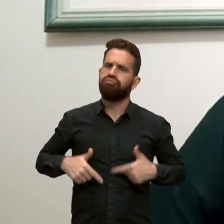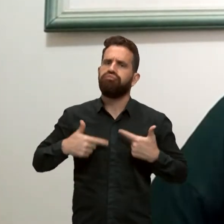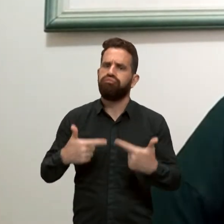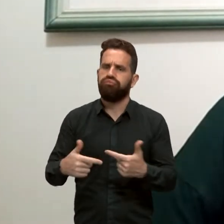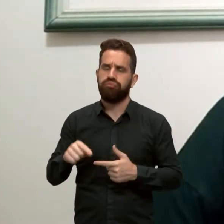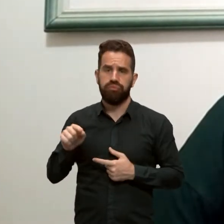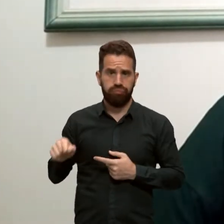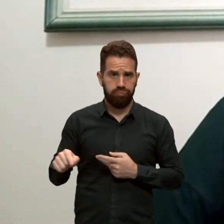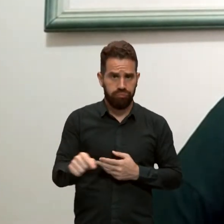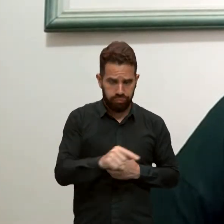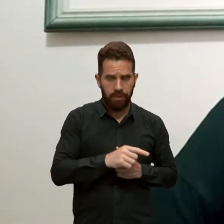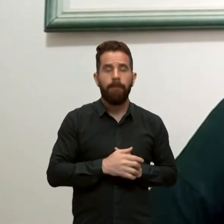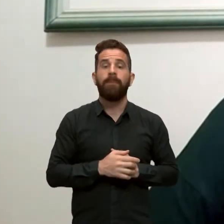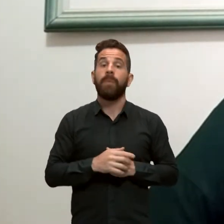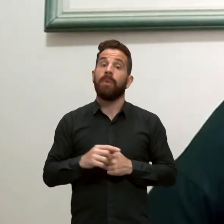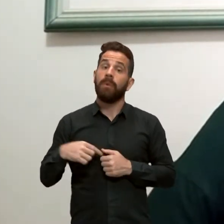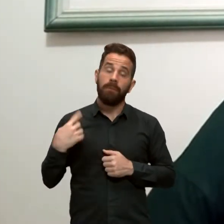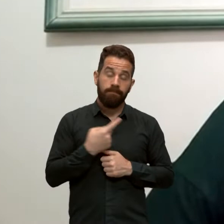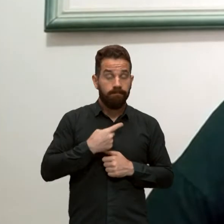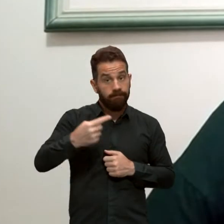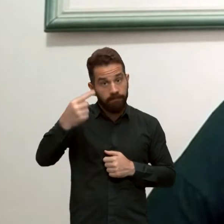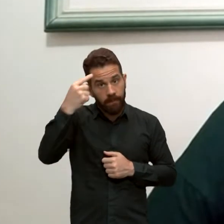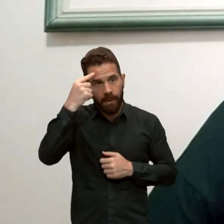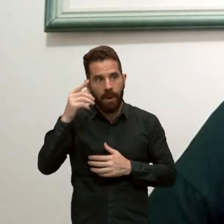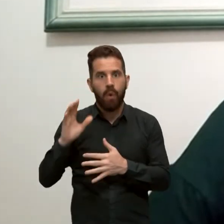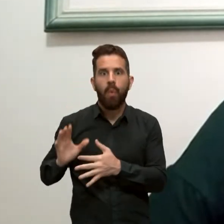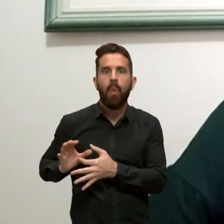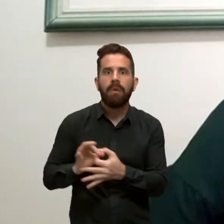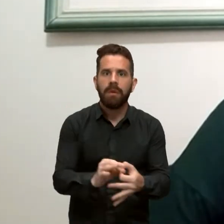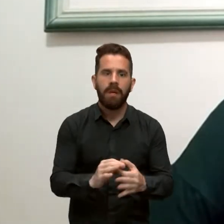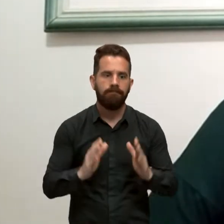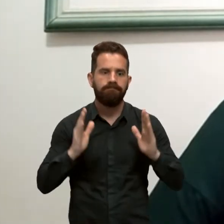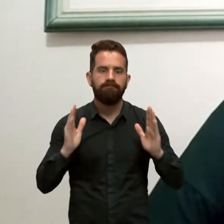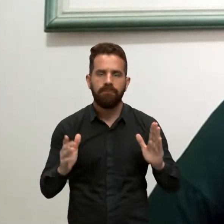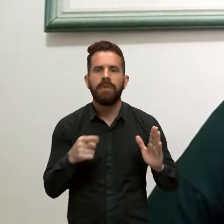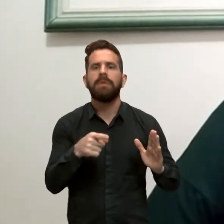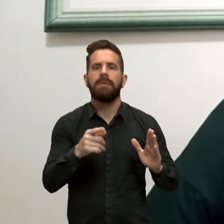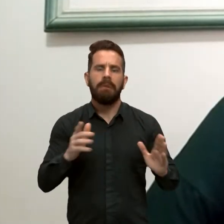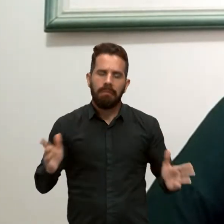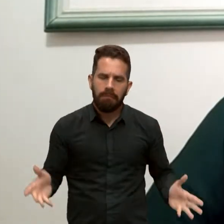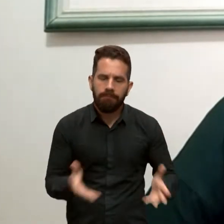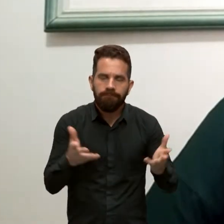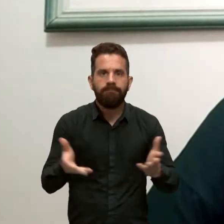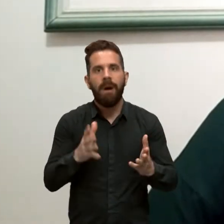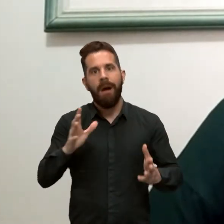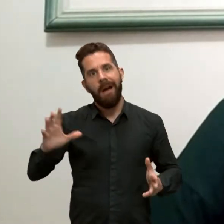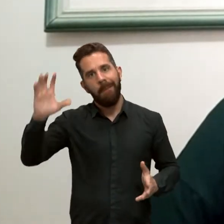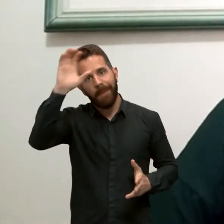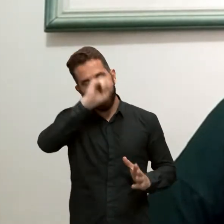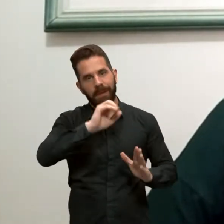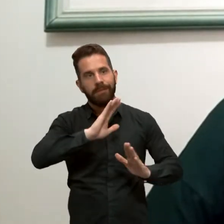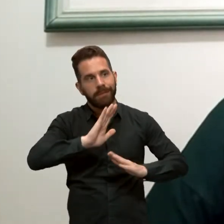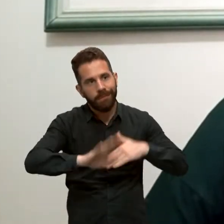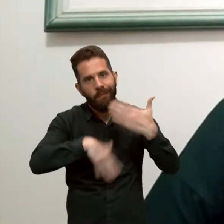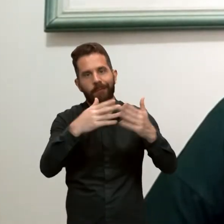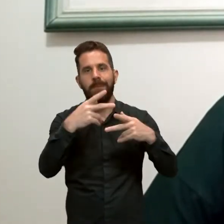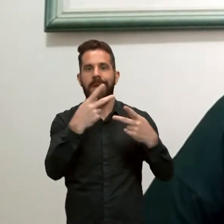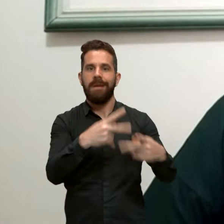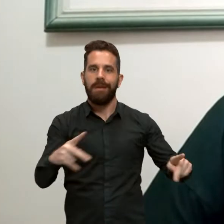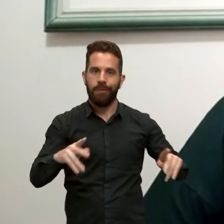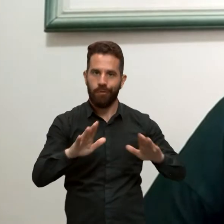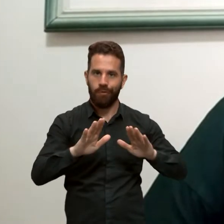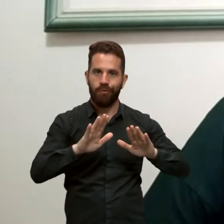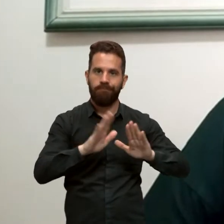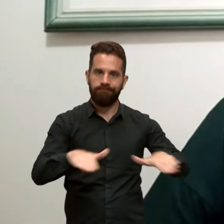de priorizar contextos significativos de aprendizagem e desenvolvimento para essas crianças. E que a infância, é muito importante lembrar,